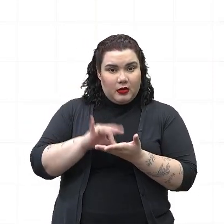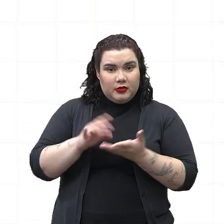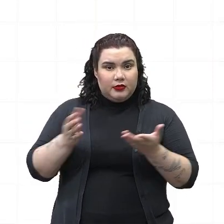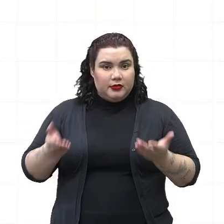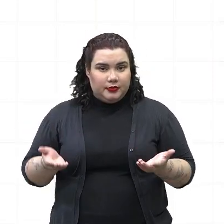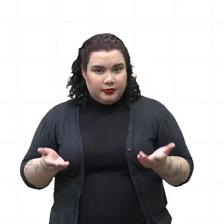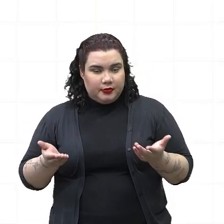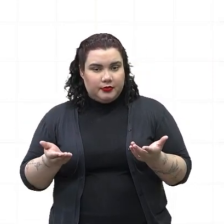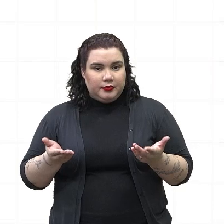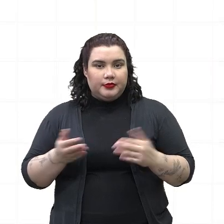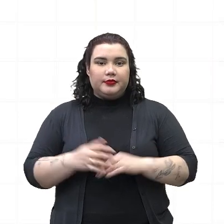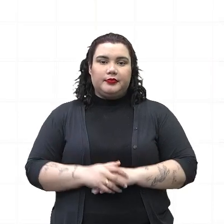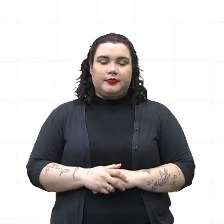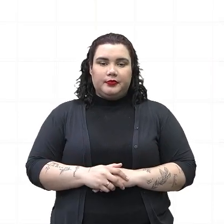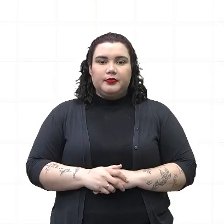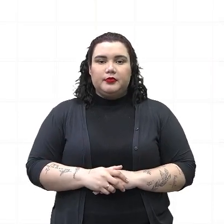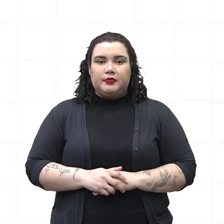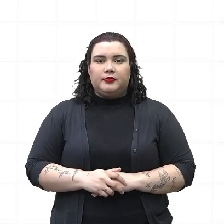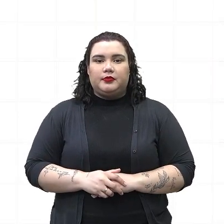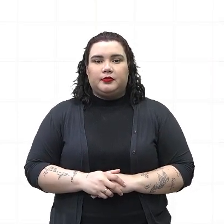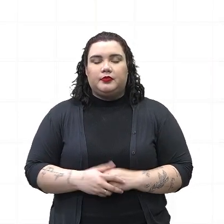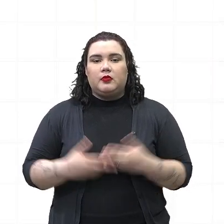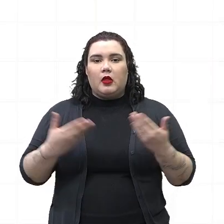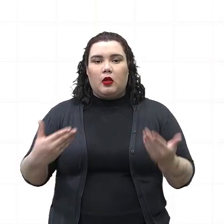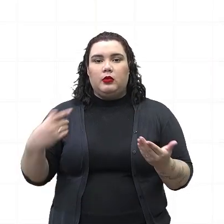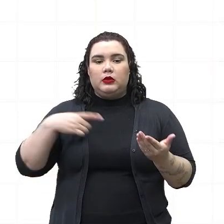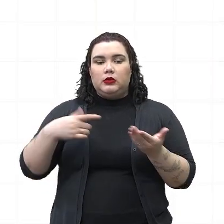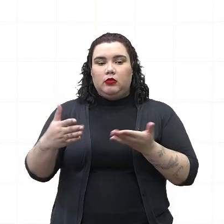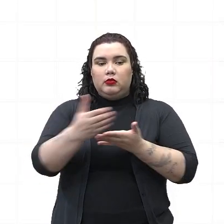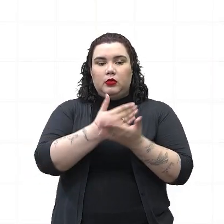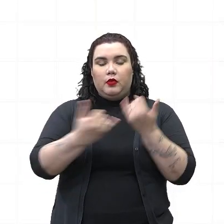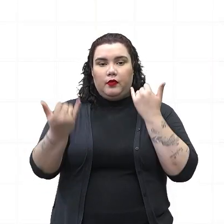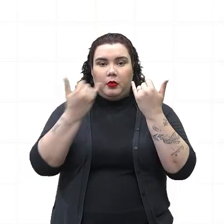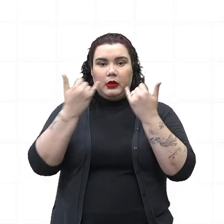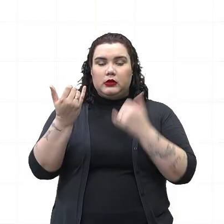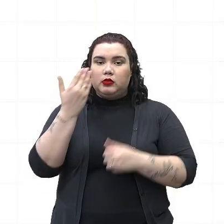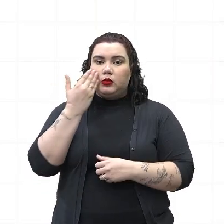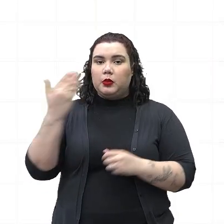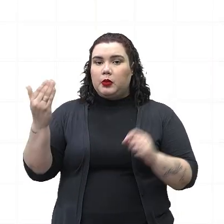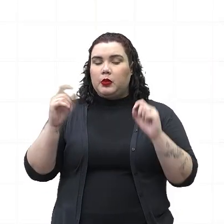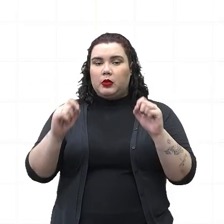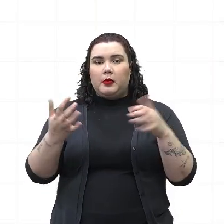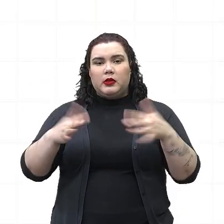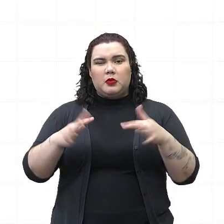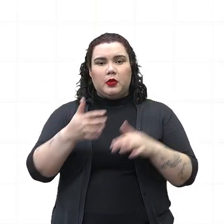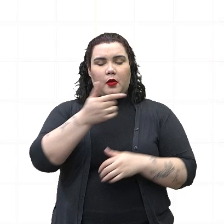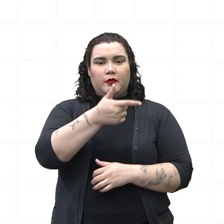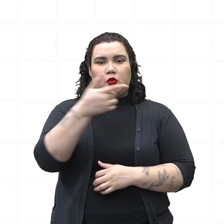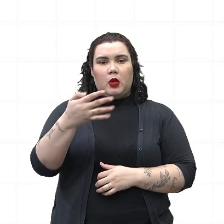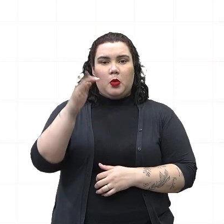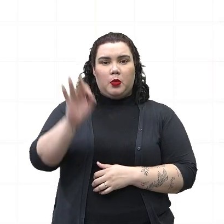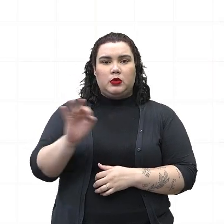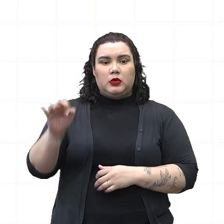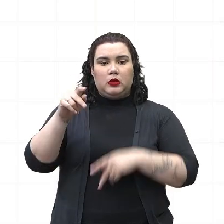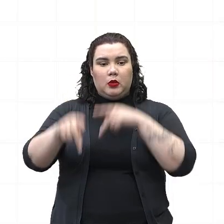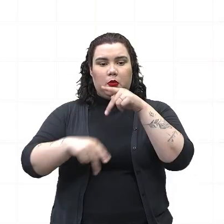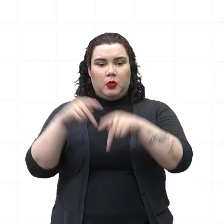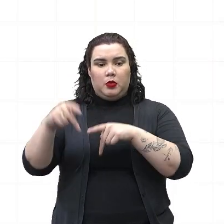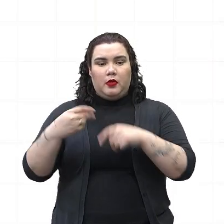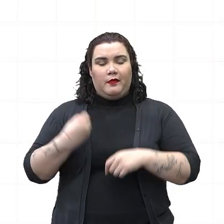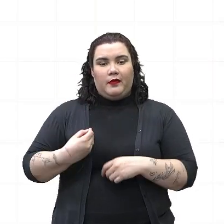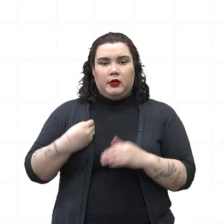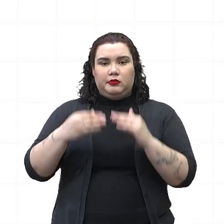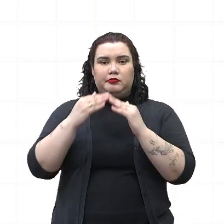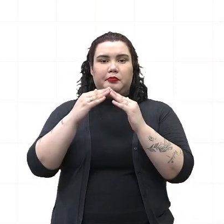é realmente a situação? Né? E a gente tem um dado que a gente vai ver na próxima tela aí, né? Cerca de 24% da população urbana vive abaixo da